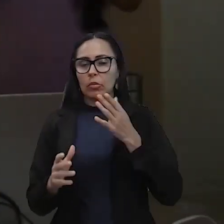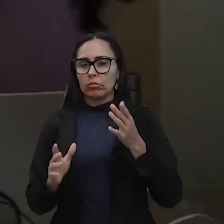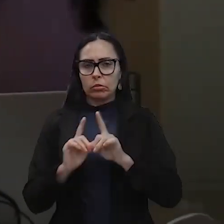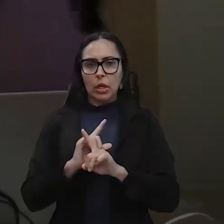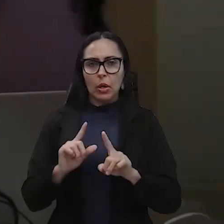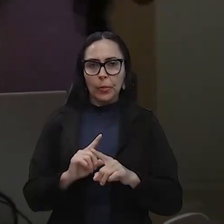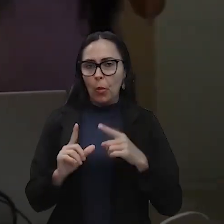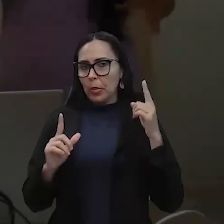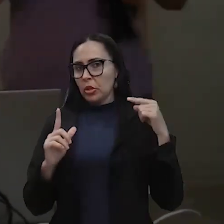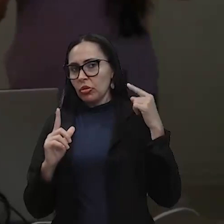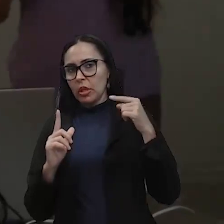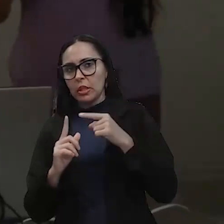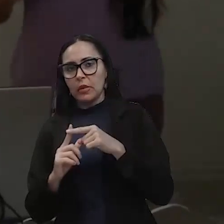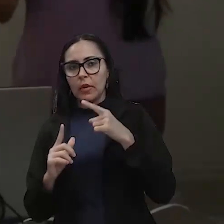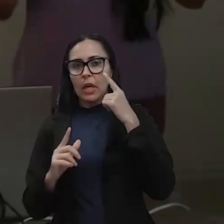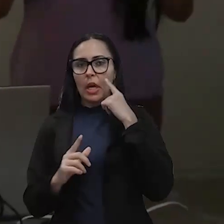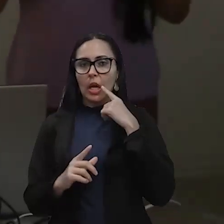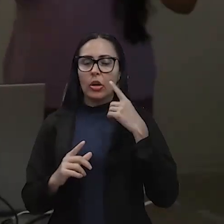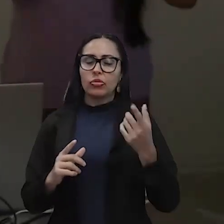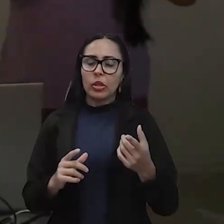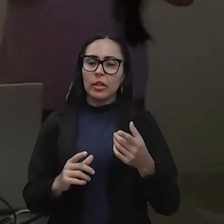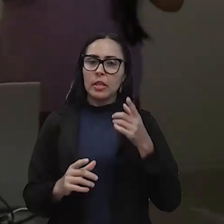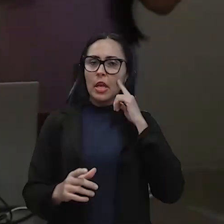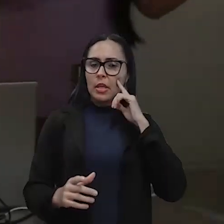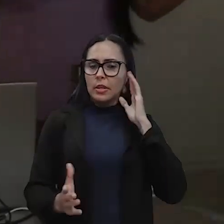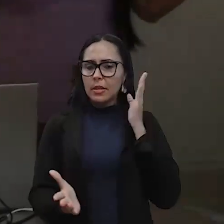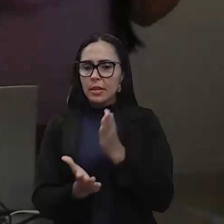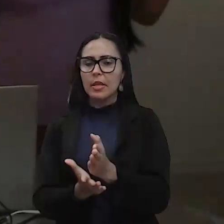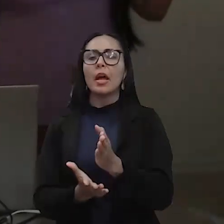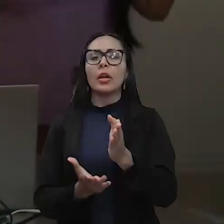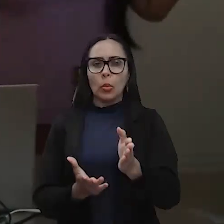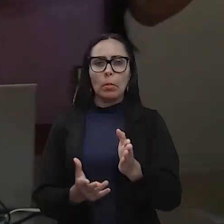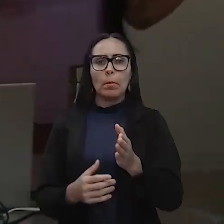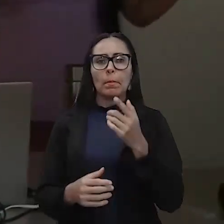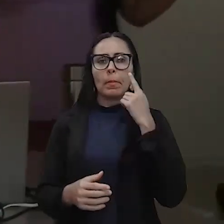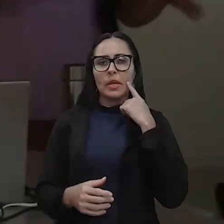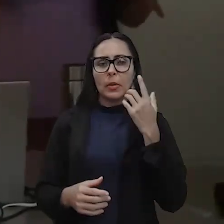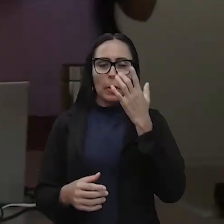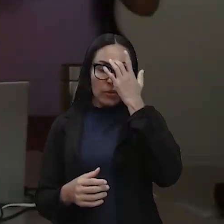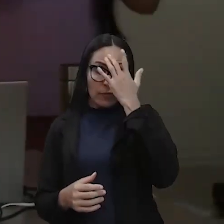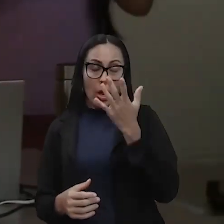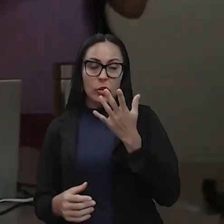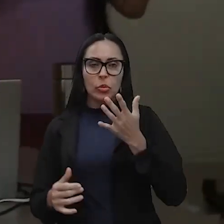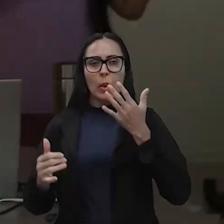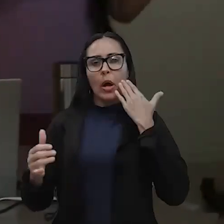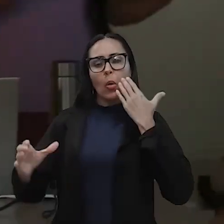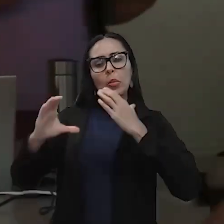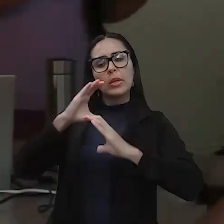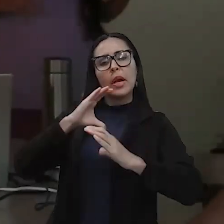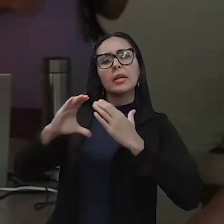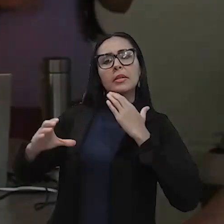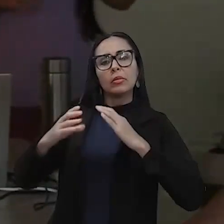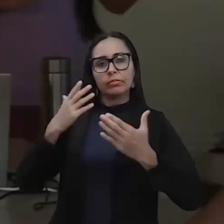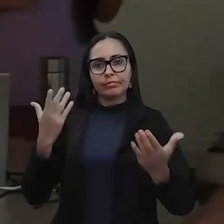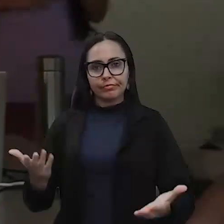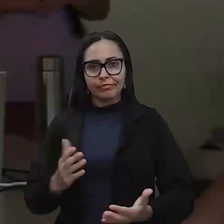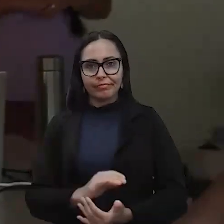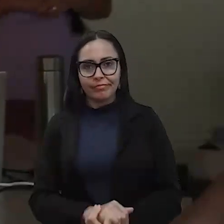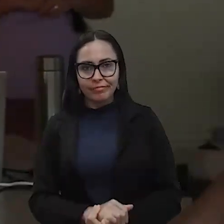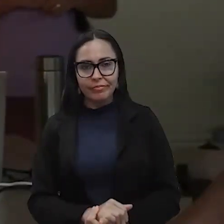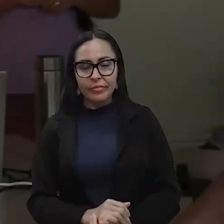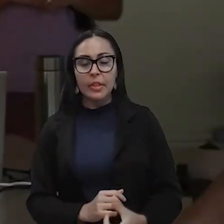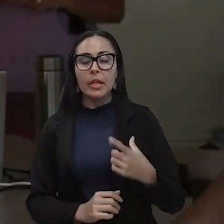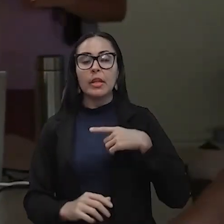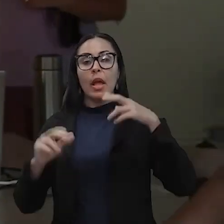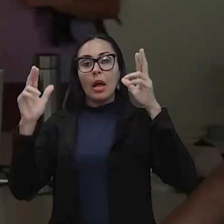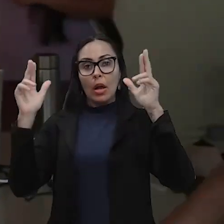é a gente ser prático, direto, quando vocês saírem dessas portas aqui, dessas 4 paredes, terem assuntos para realmente abordar com